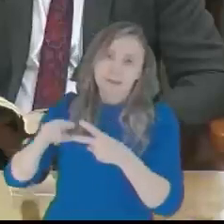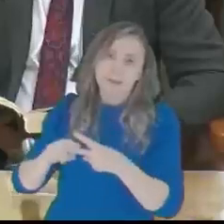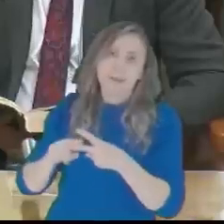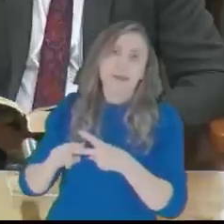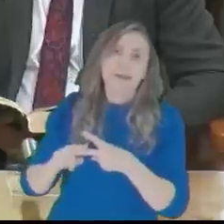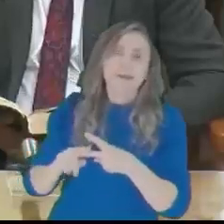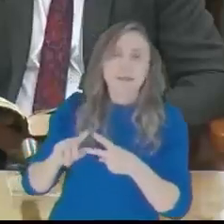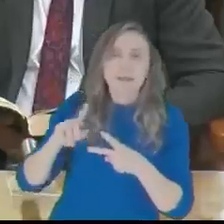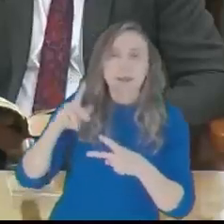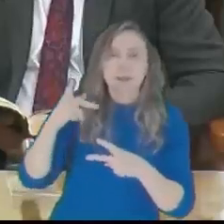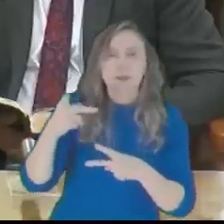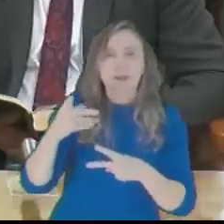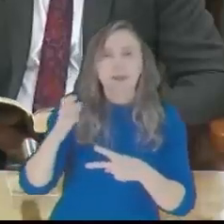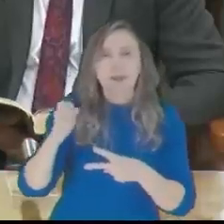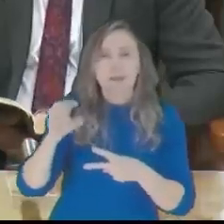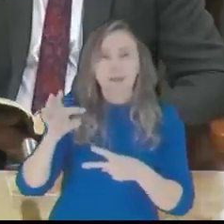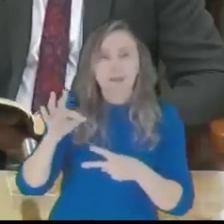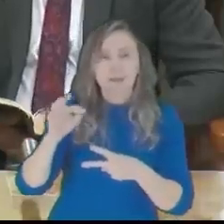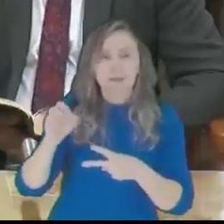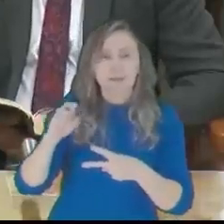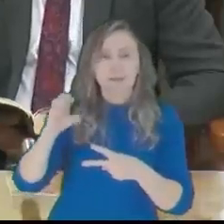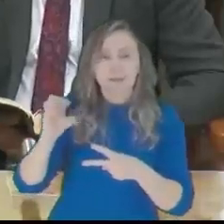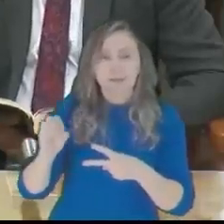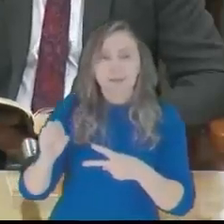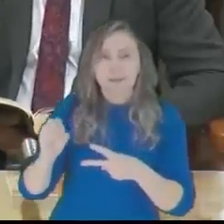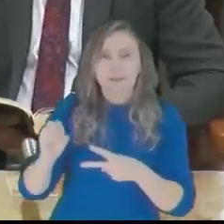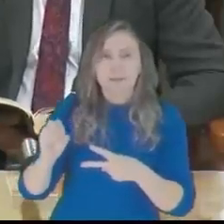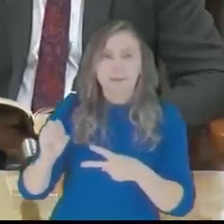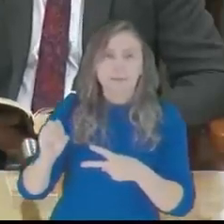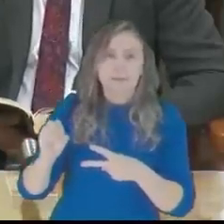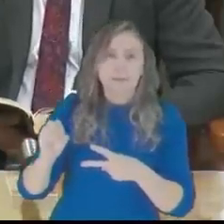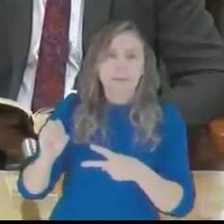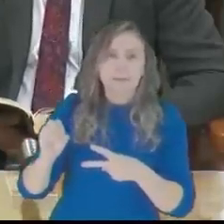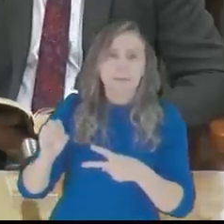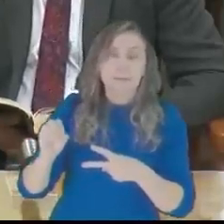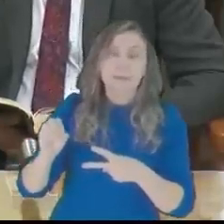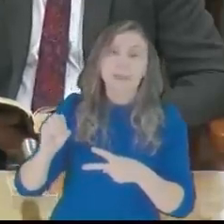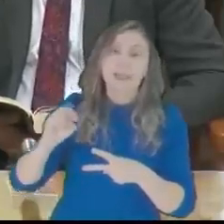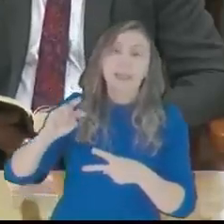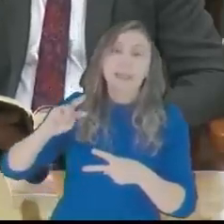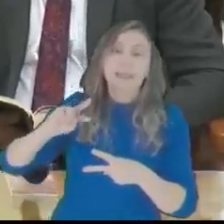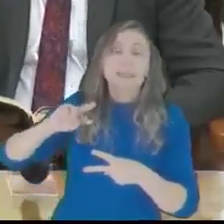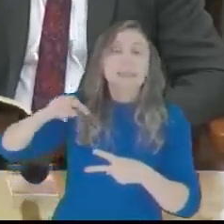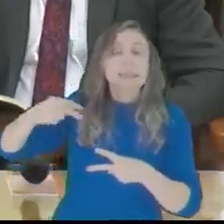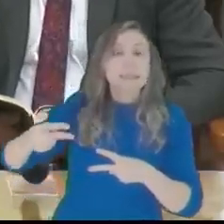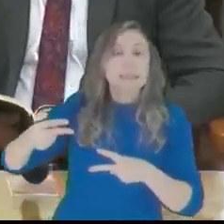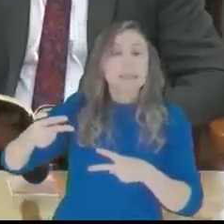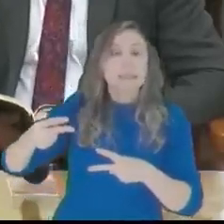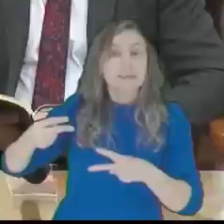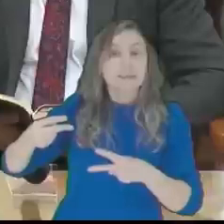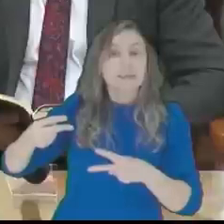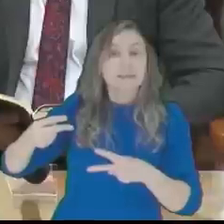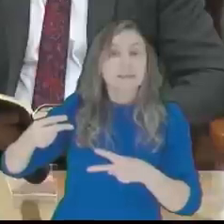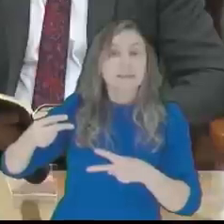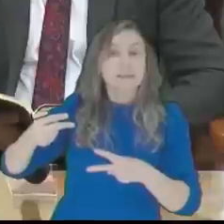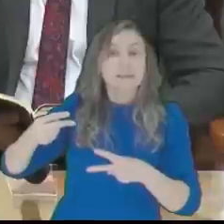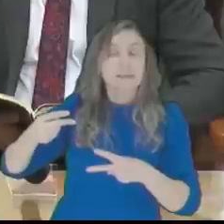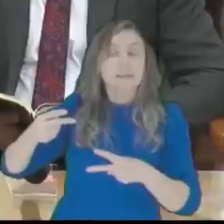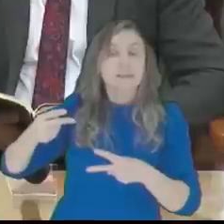hétero e outra é alon. Hétero quer dizer outro diferente. Por